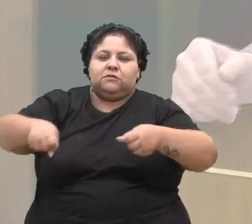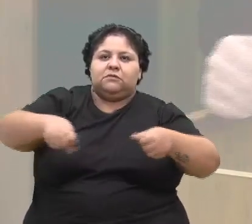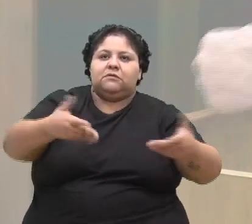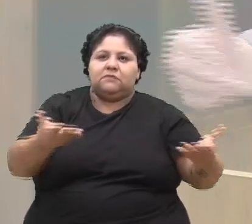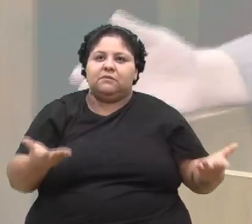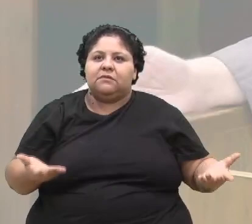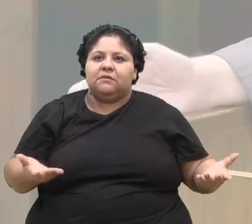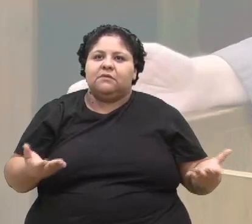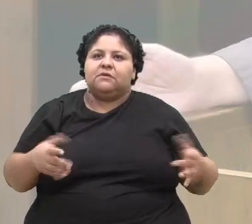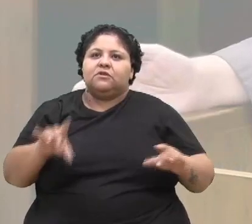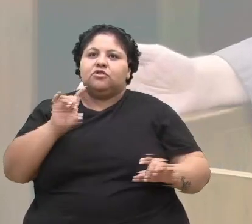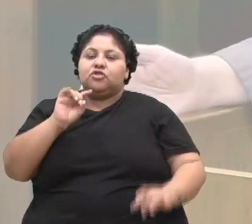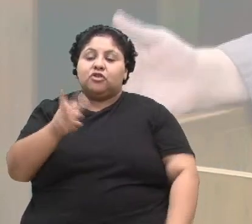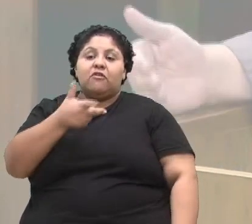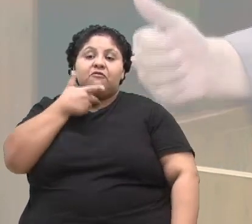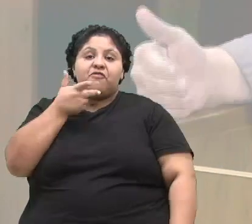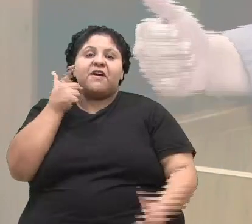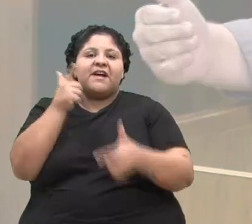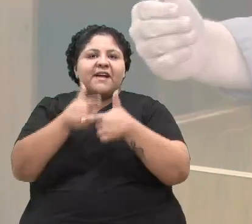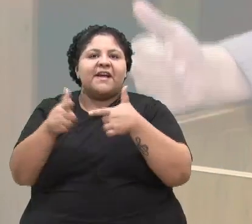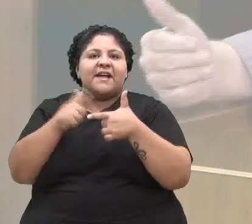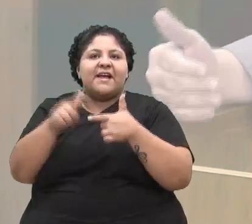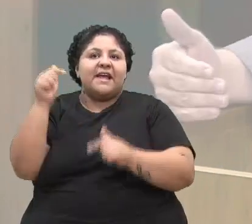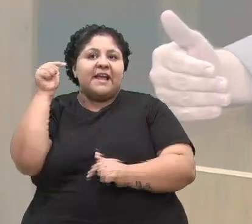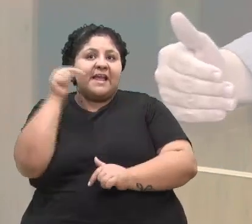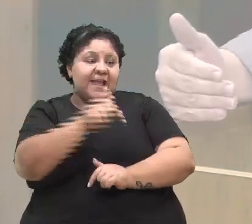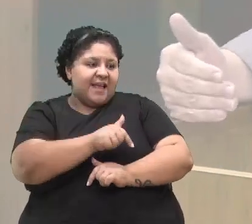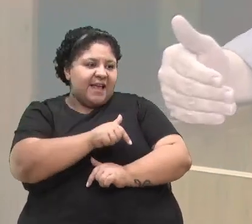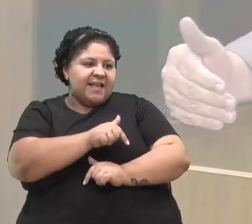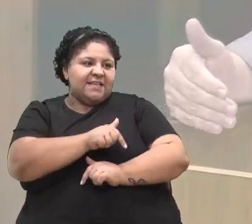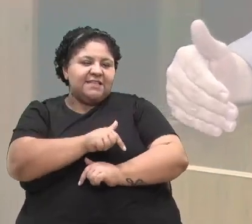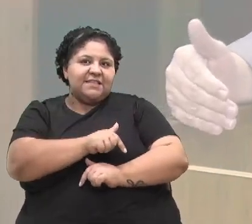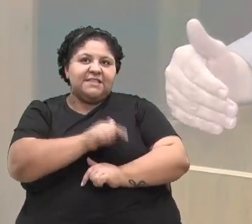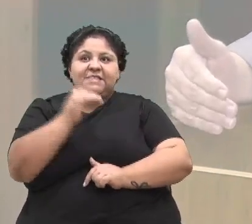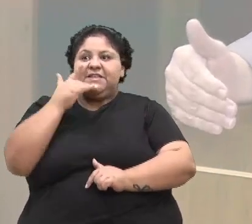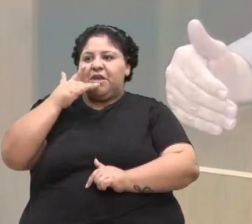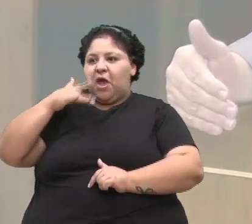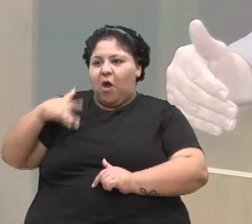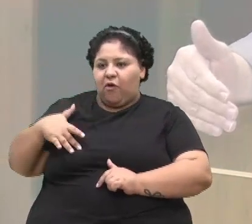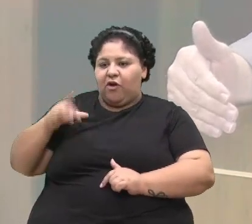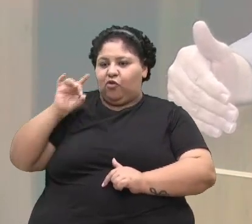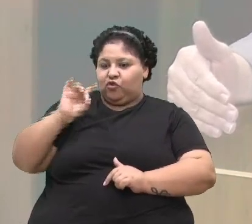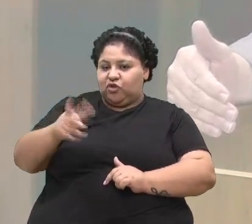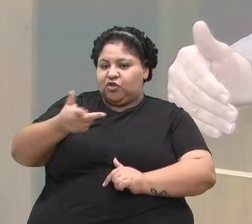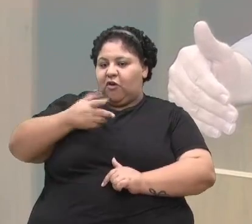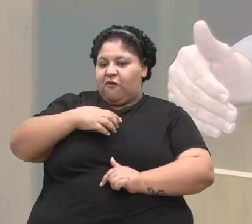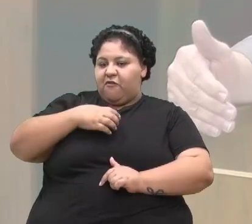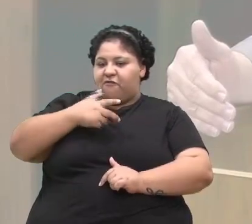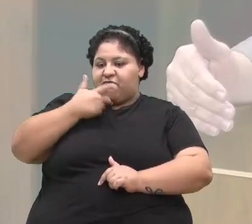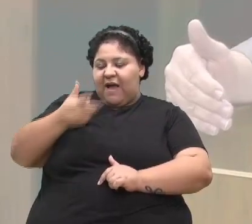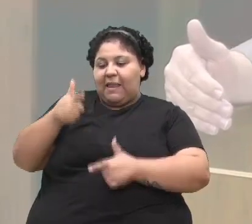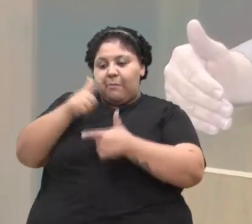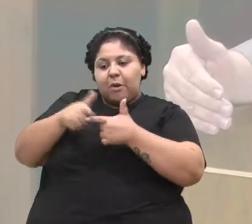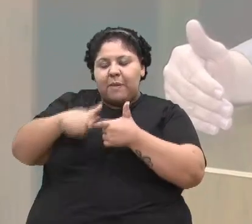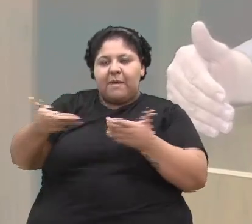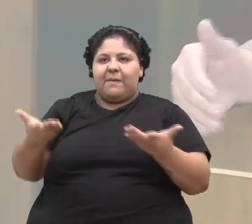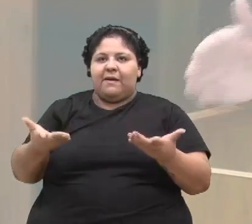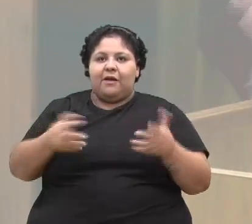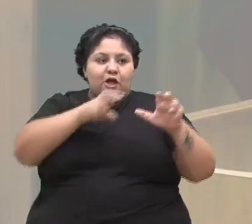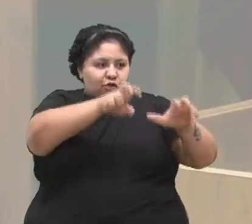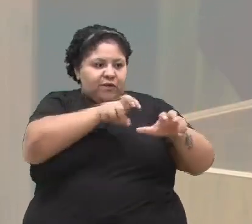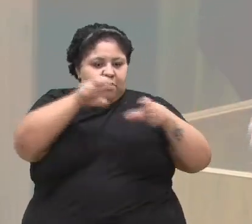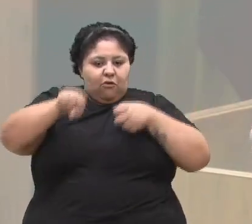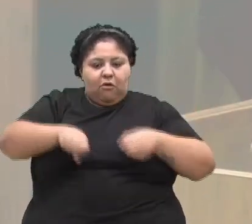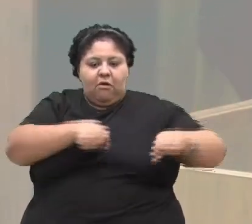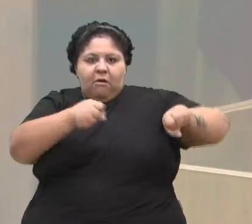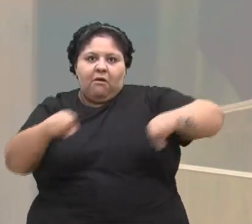seja, só fala problema. Esse é o porta-esquite, me perdoe, presidente, a expressão. Então,